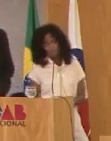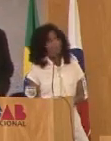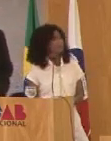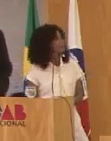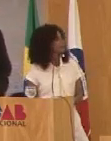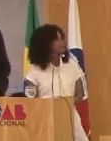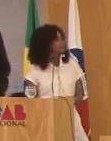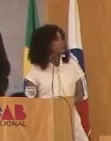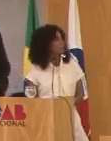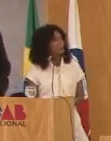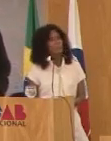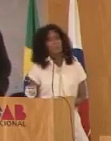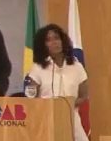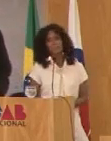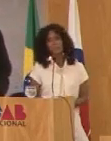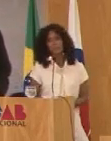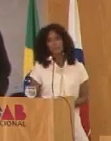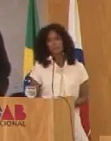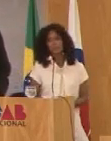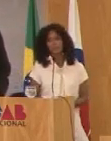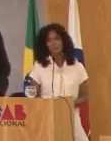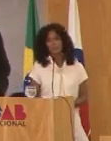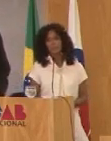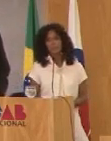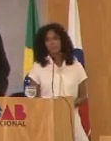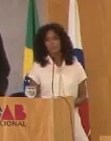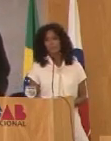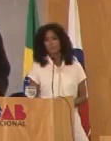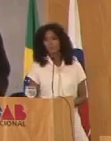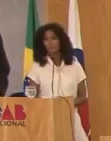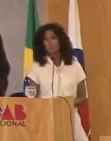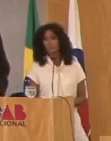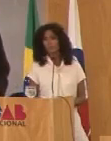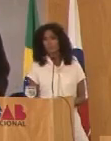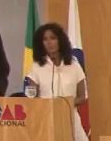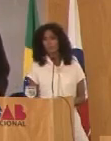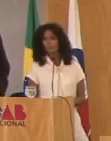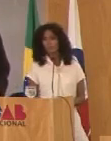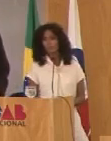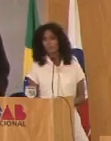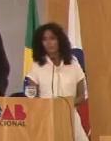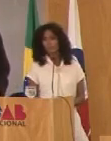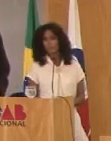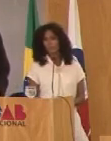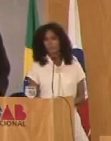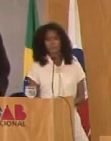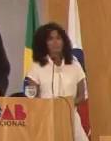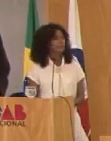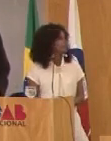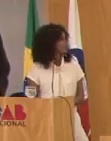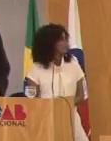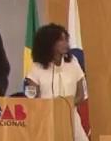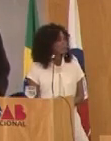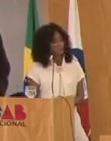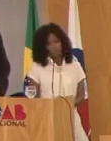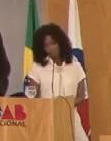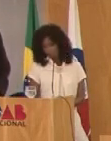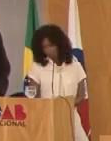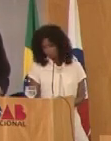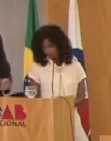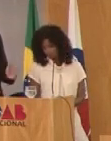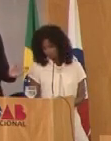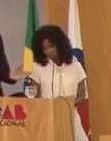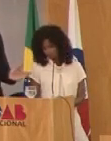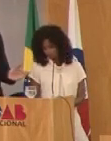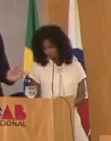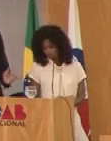A Federação Nacional de Jornalistas e a Associação Brasileira de Imprensa vão dividir o mesmo tempo